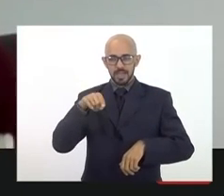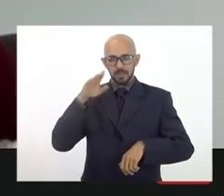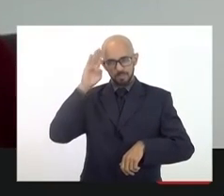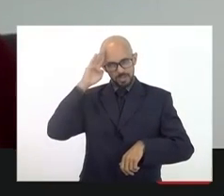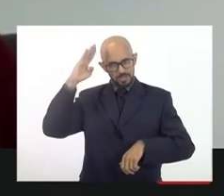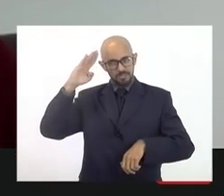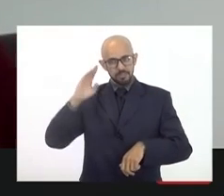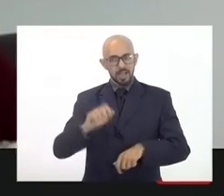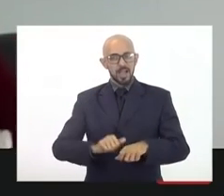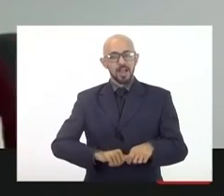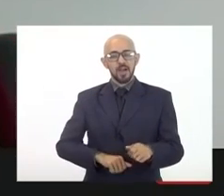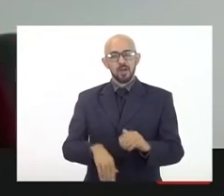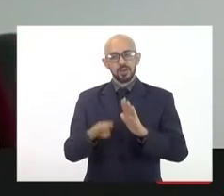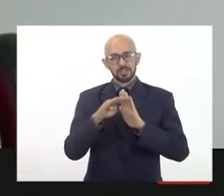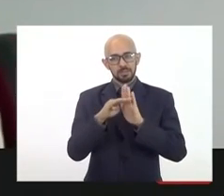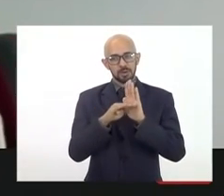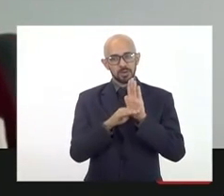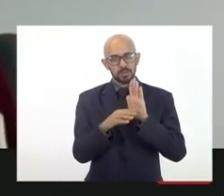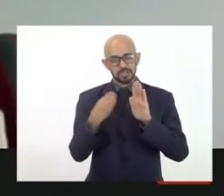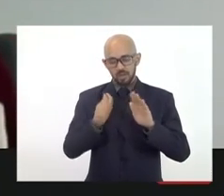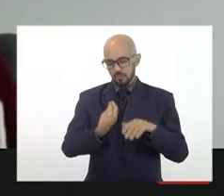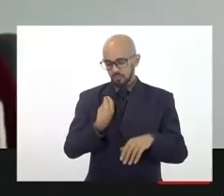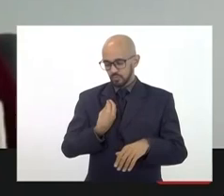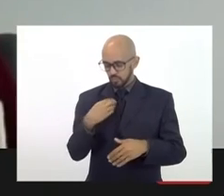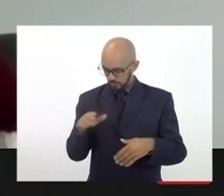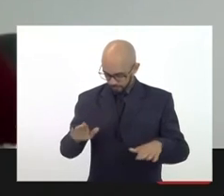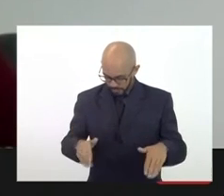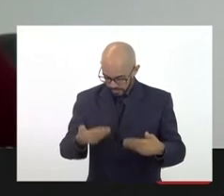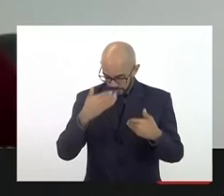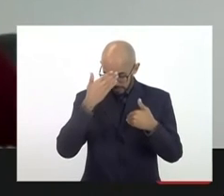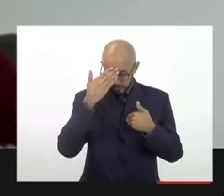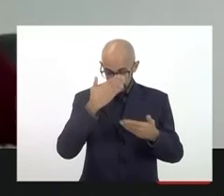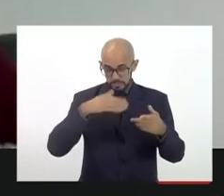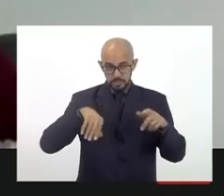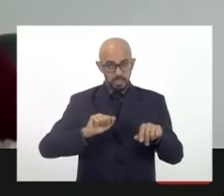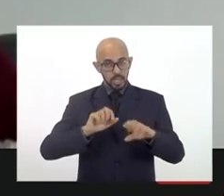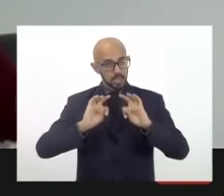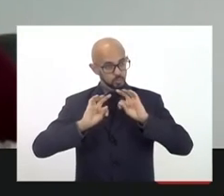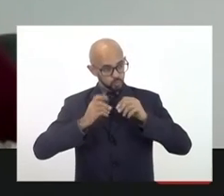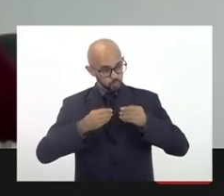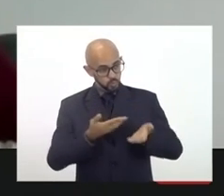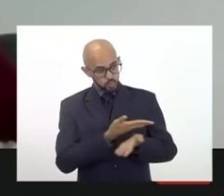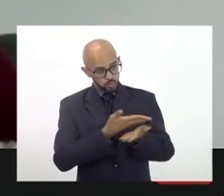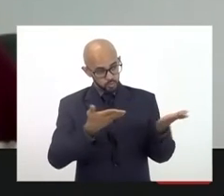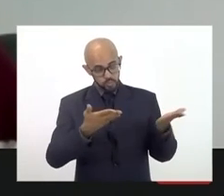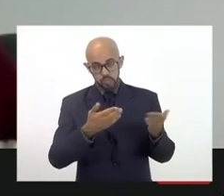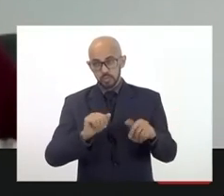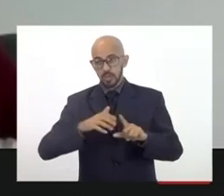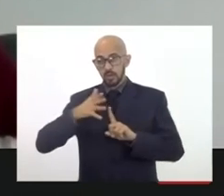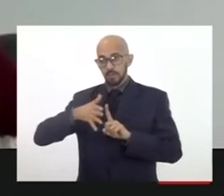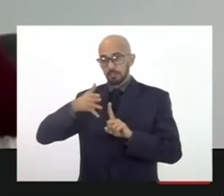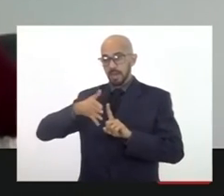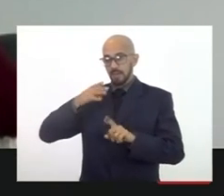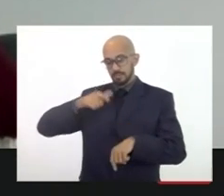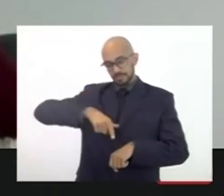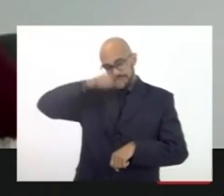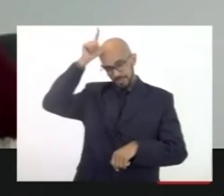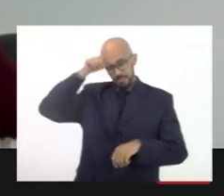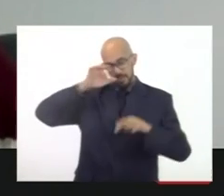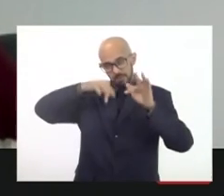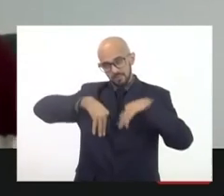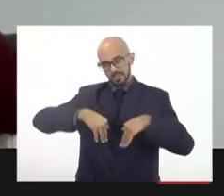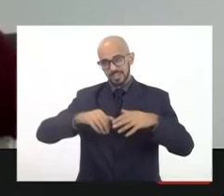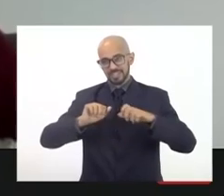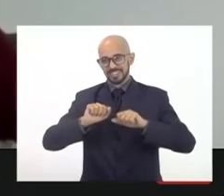nessa questão da programação ao vivo na TV. Agradecendo a presença de todos, Eu passo a palavra ao deputado Luiz Paulo para ele encerrar a